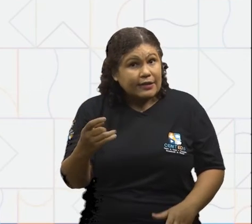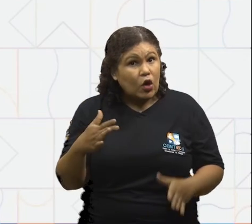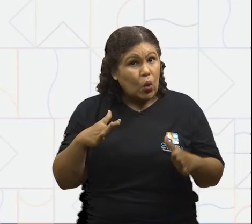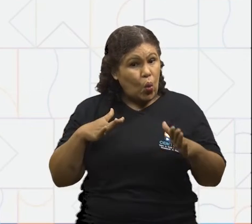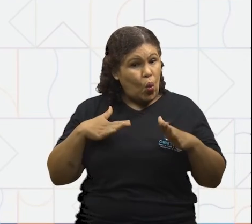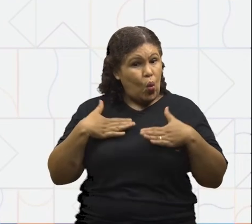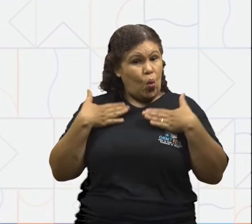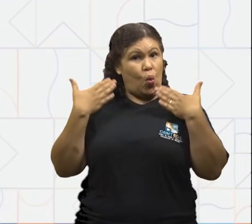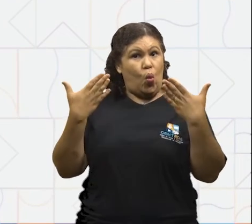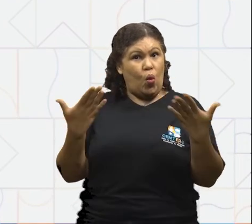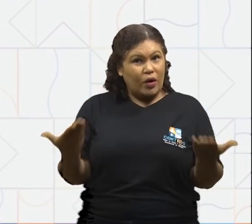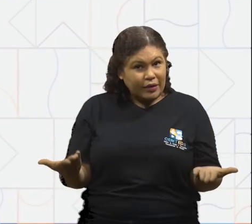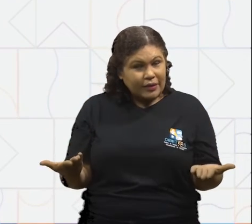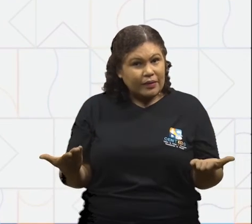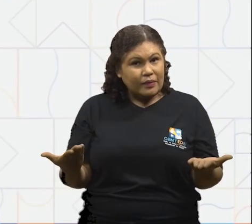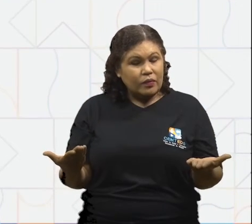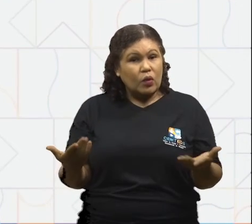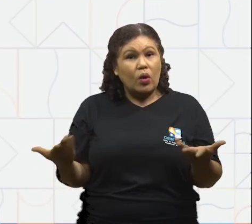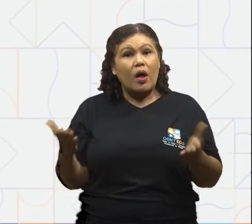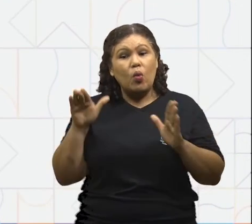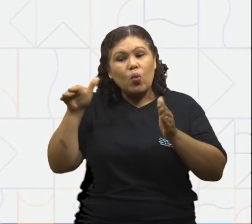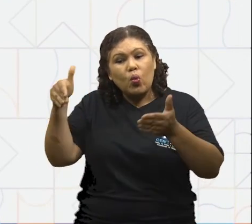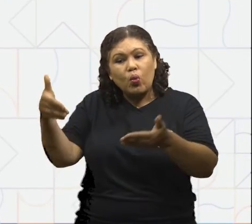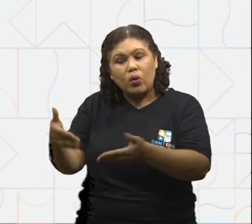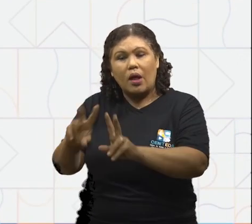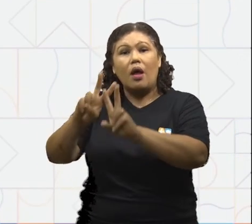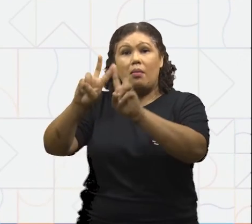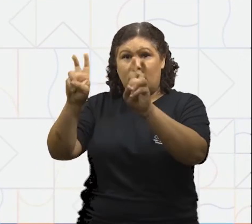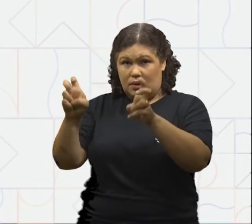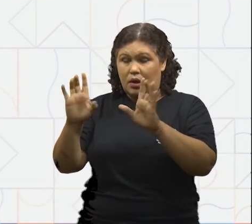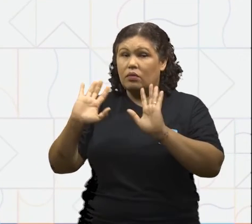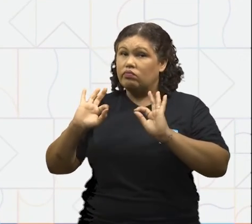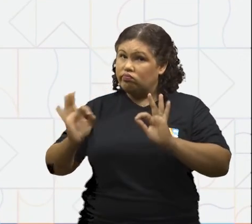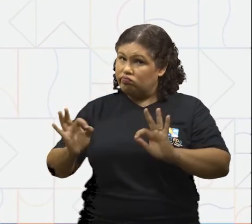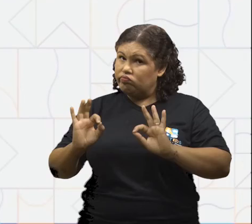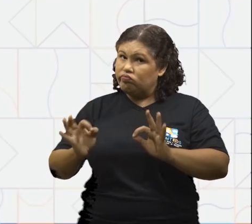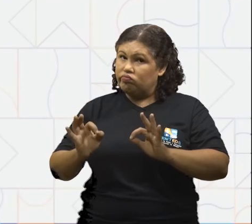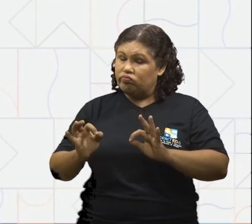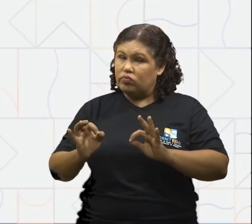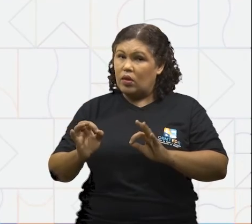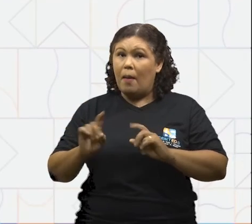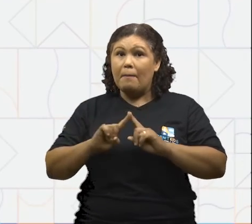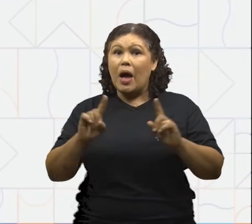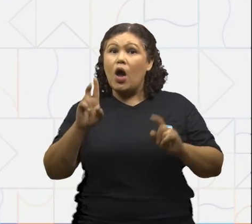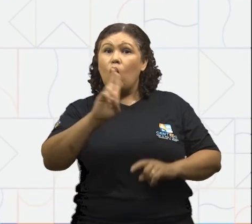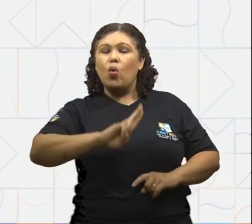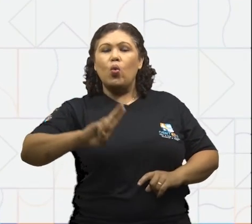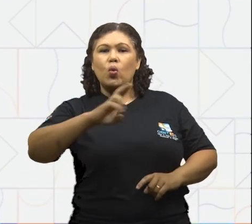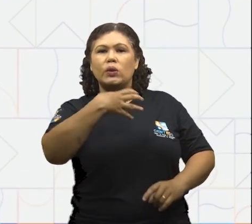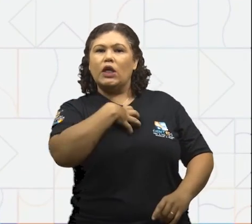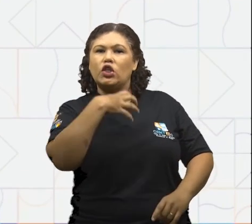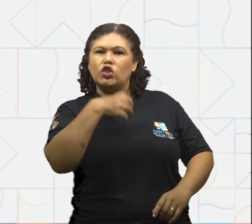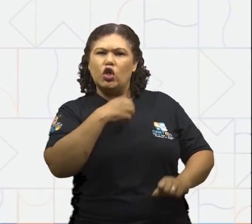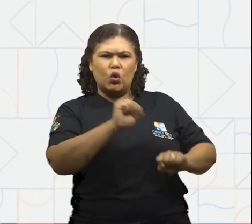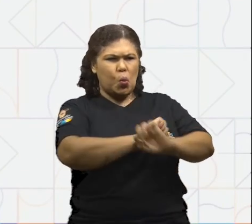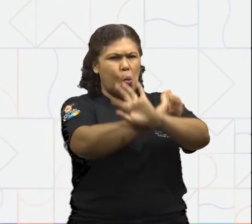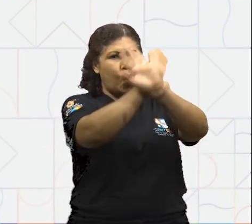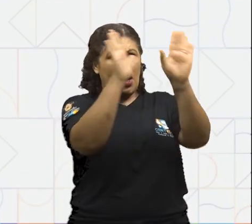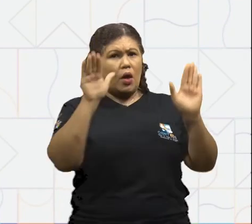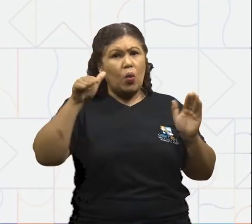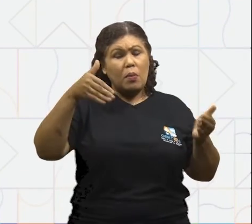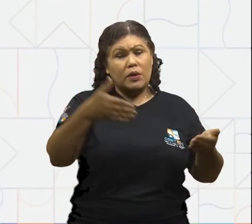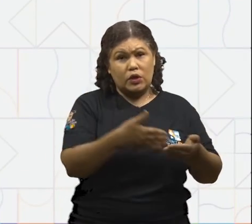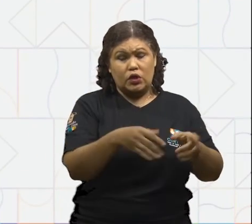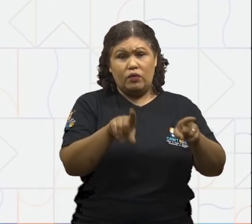ou surpreendente sobre determinado assunto, utilizando linguagem clara